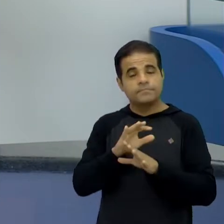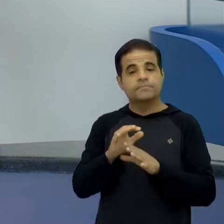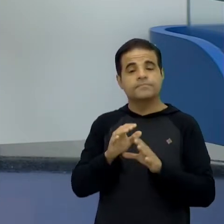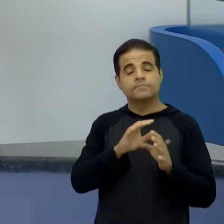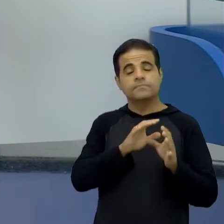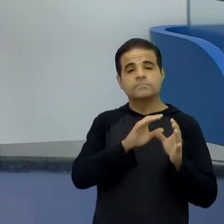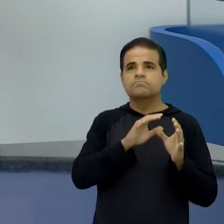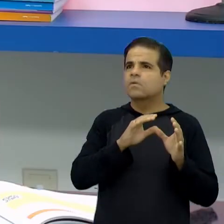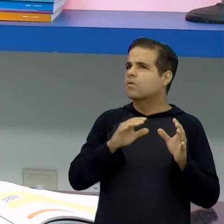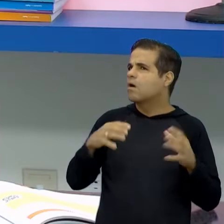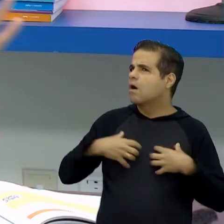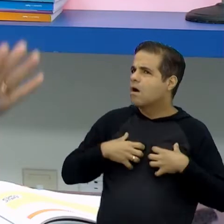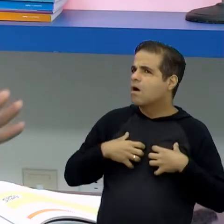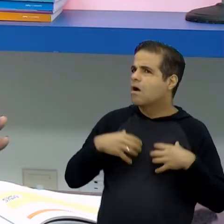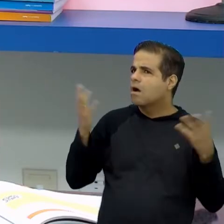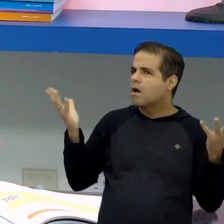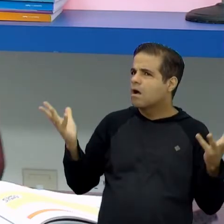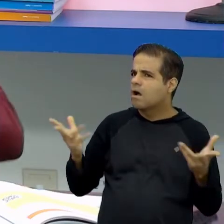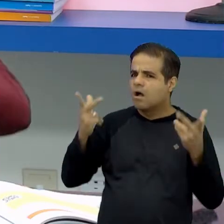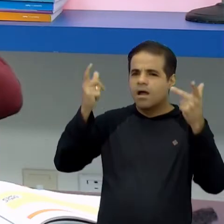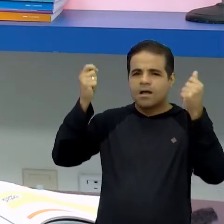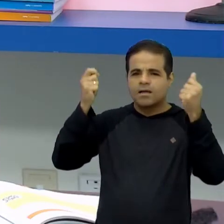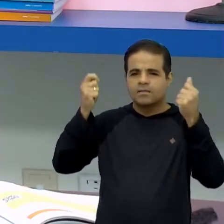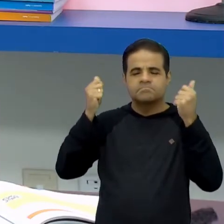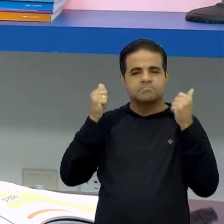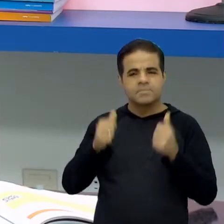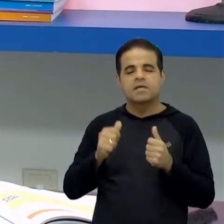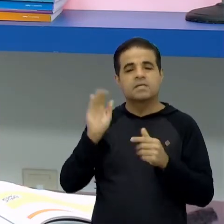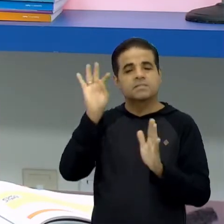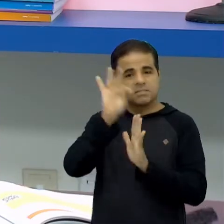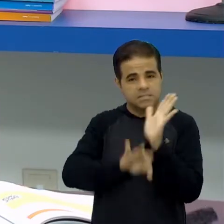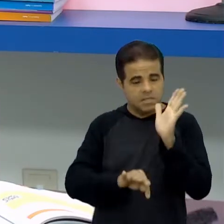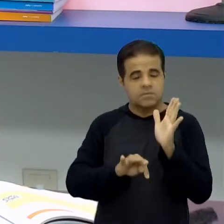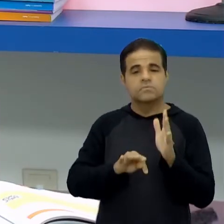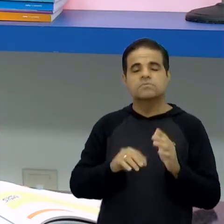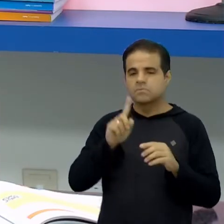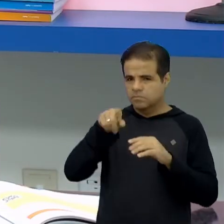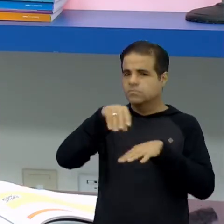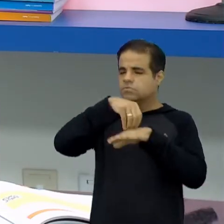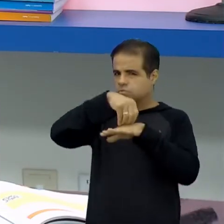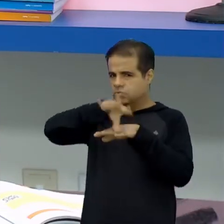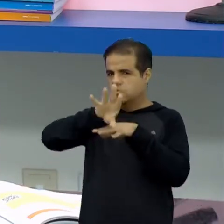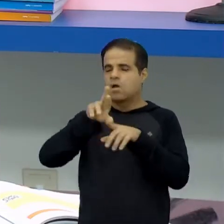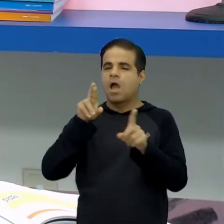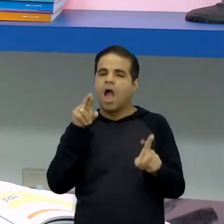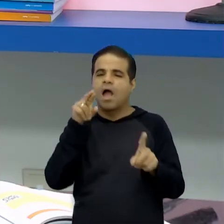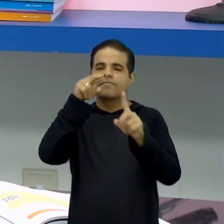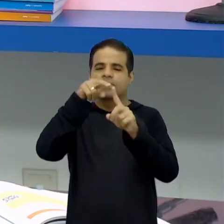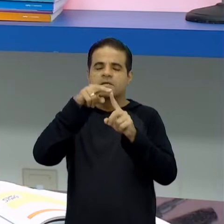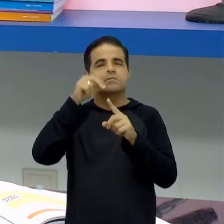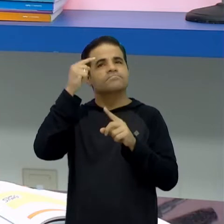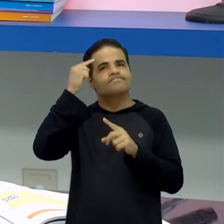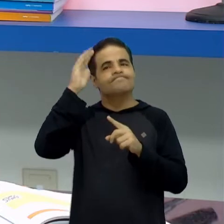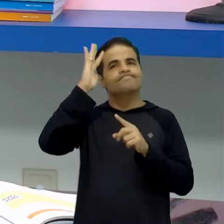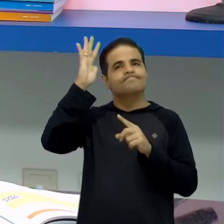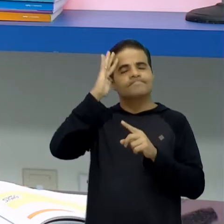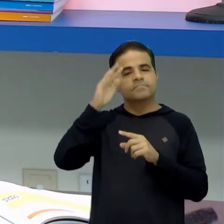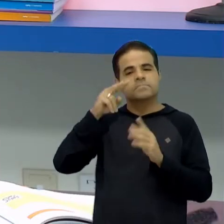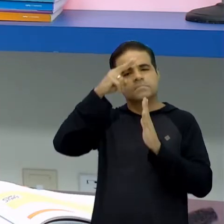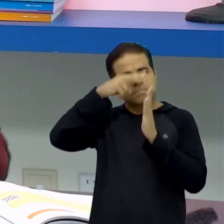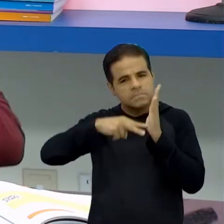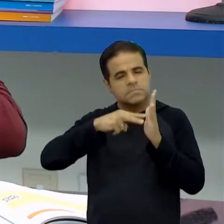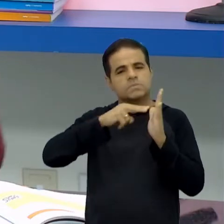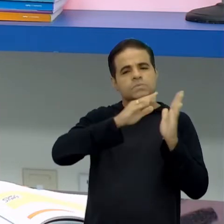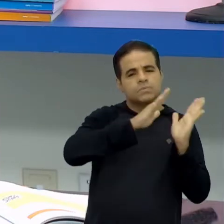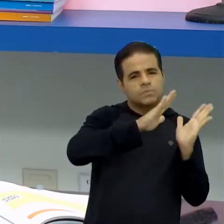sensacional. Foi mesmo. Então foi isso, Mauro. Esse texto, aí depois eu te dou a referência para você fazer a leitura na íntegra,